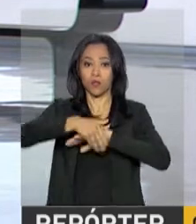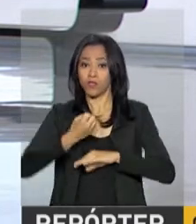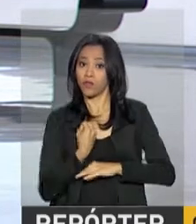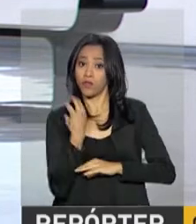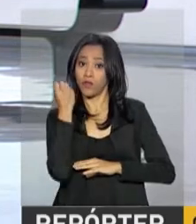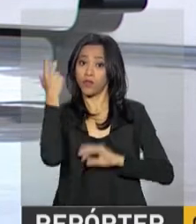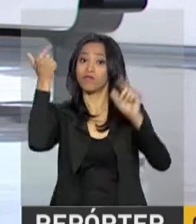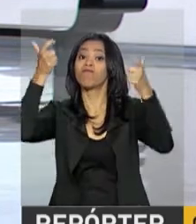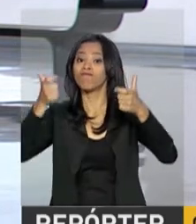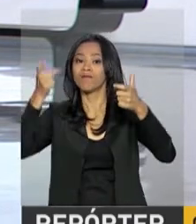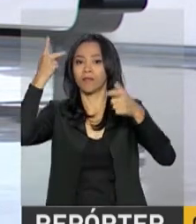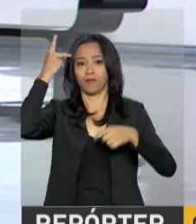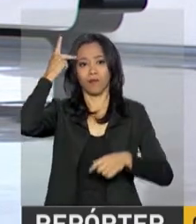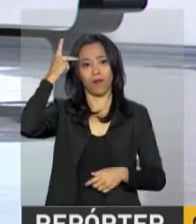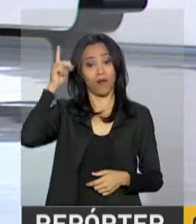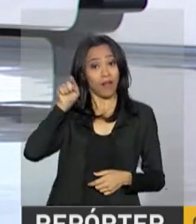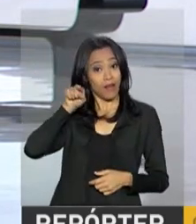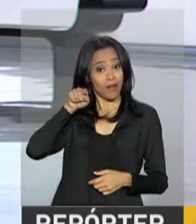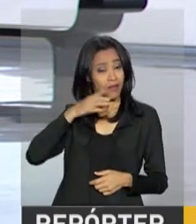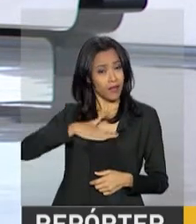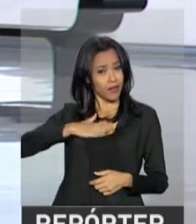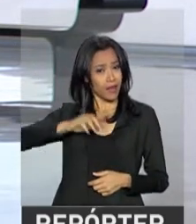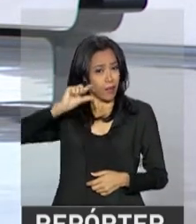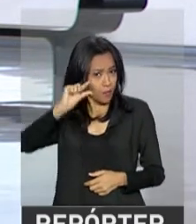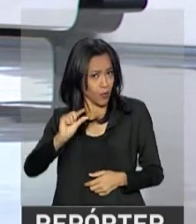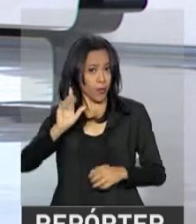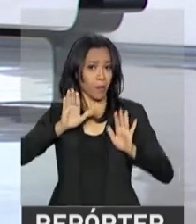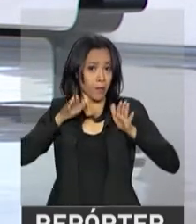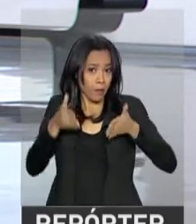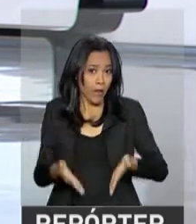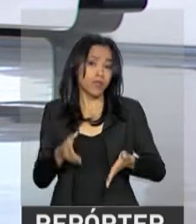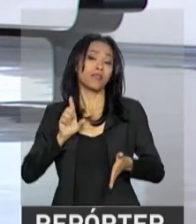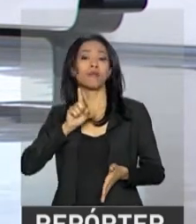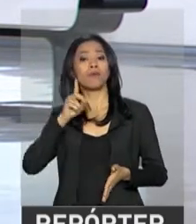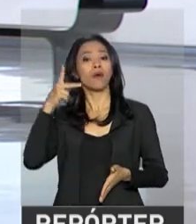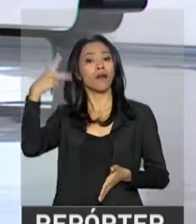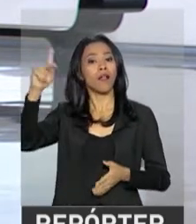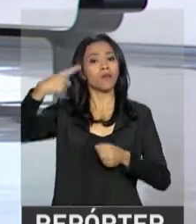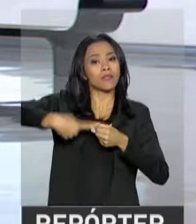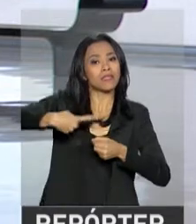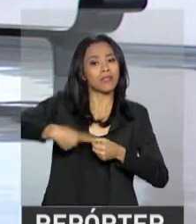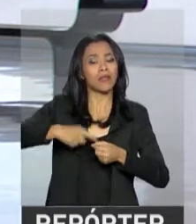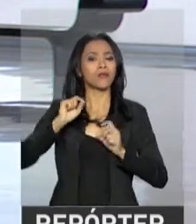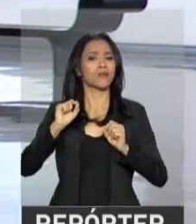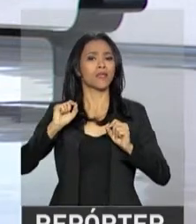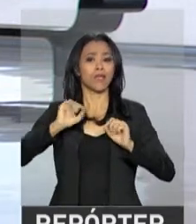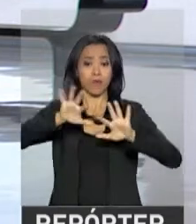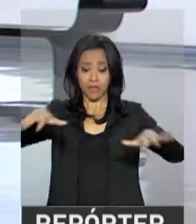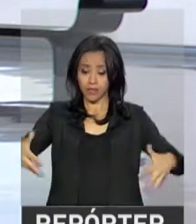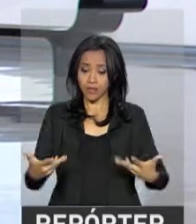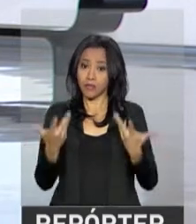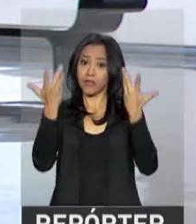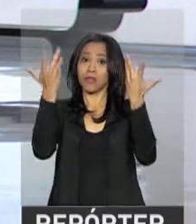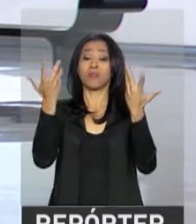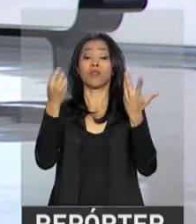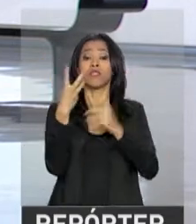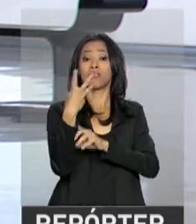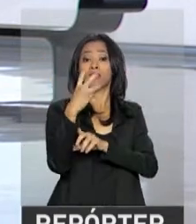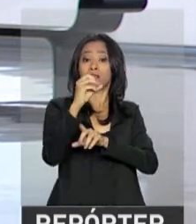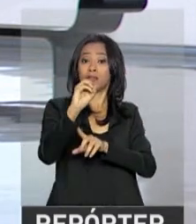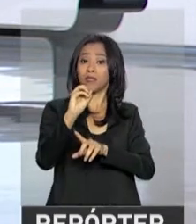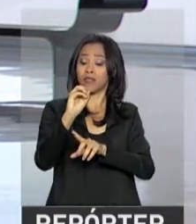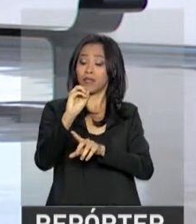são paulo e participa daqui a pouco na cidade de porec da cerimônia de celebração dos 30 anos